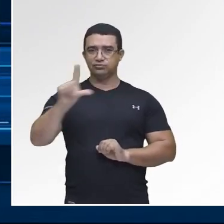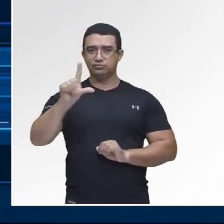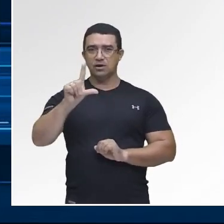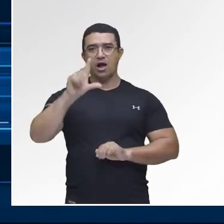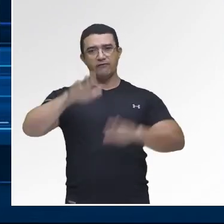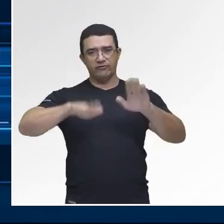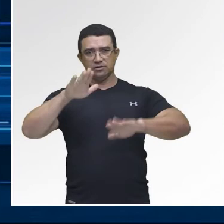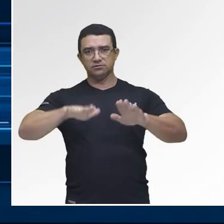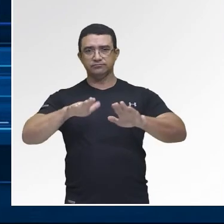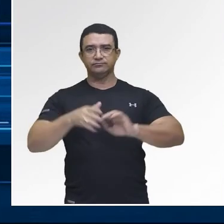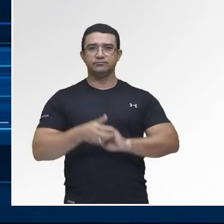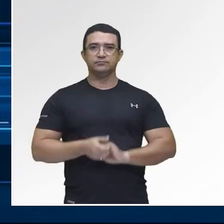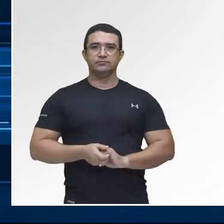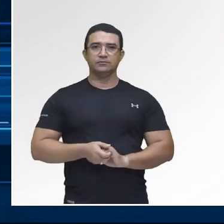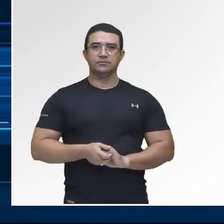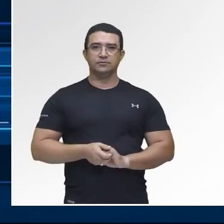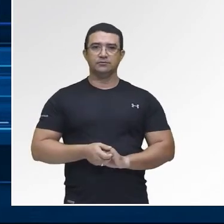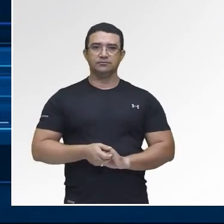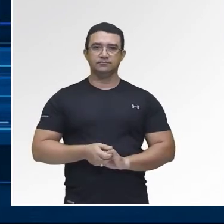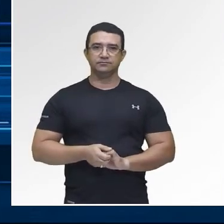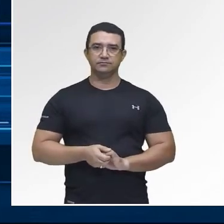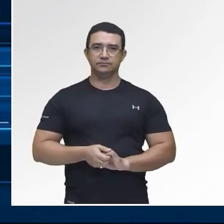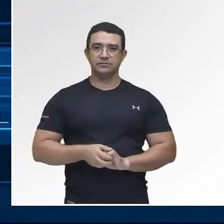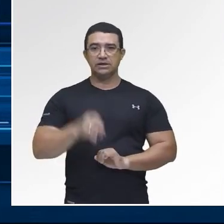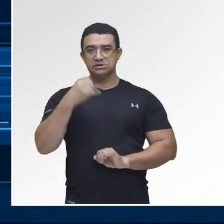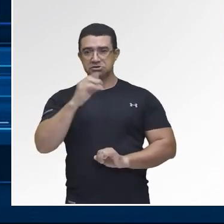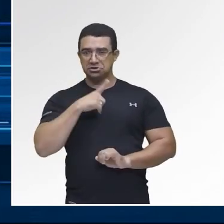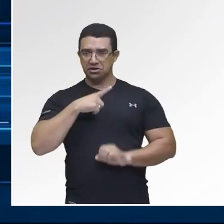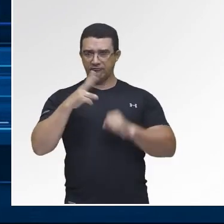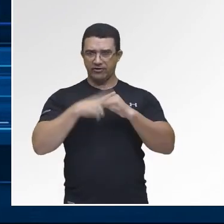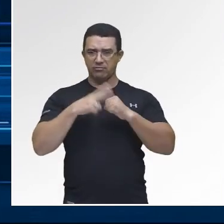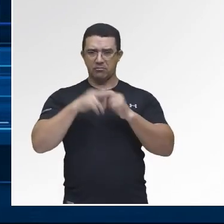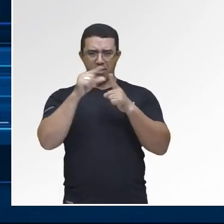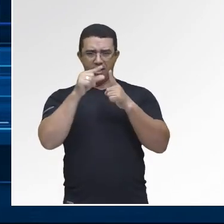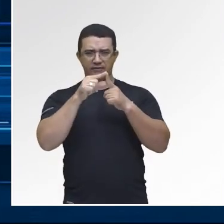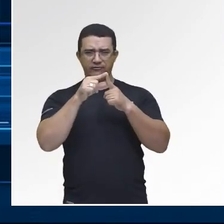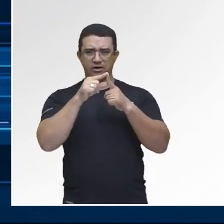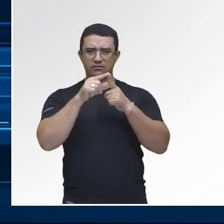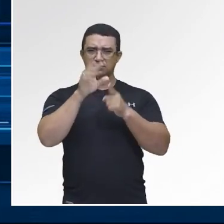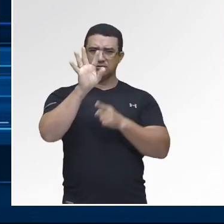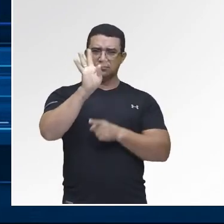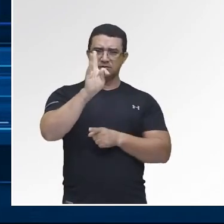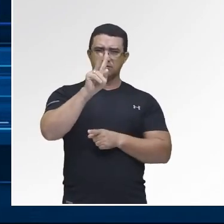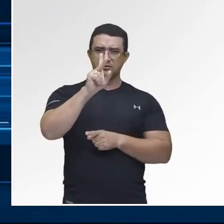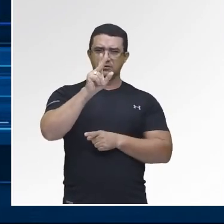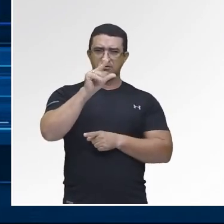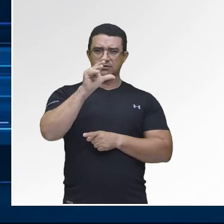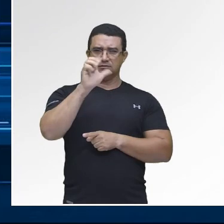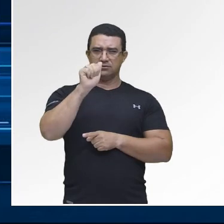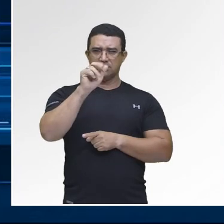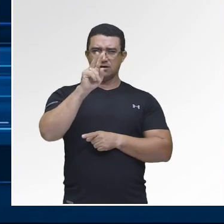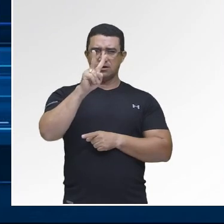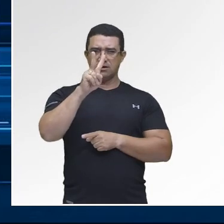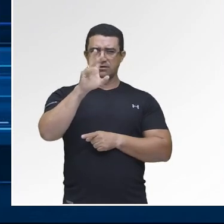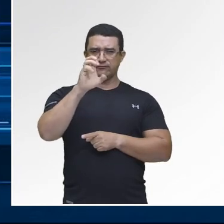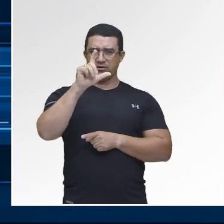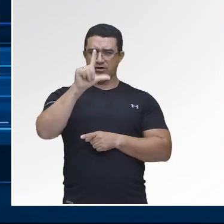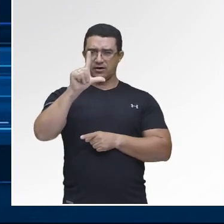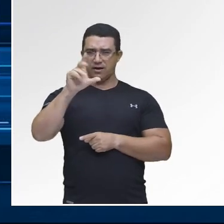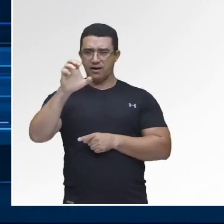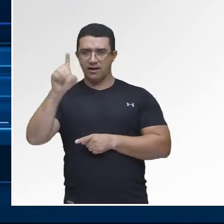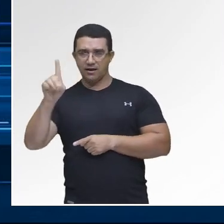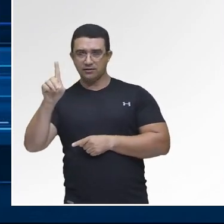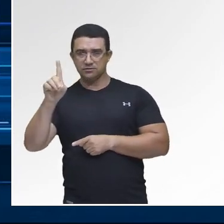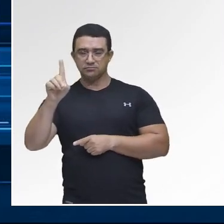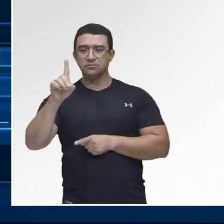Se vocês verem essa palavra traveled, né, o verbo travel no passado com dois L's, ele é